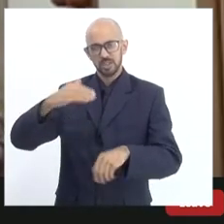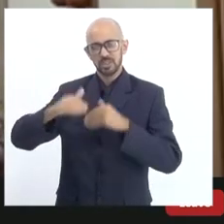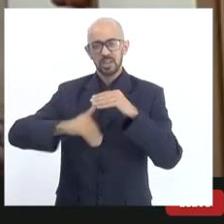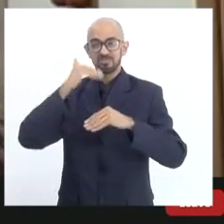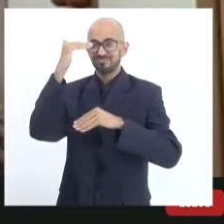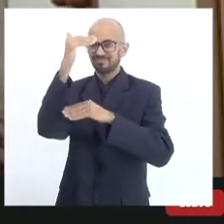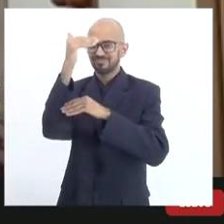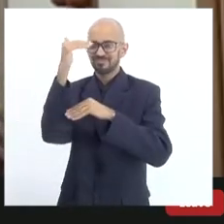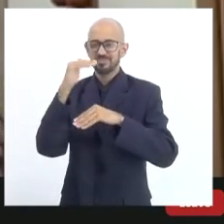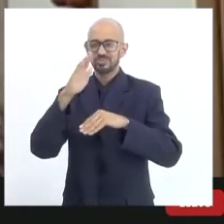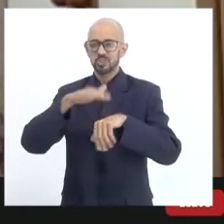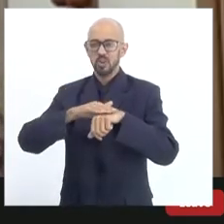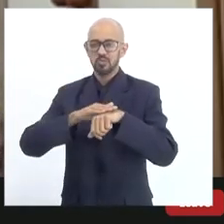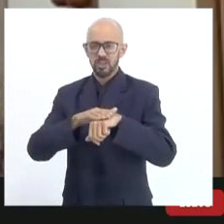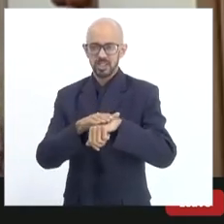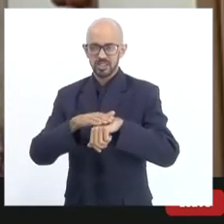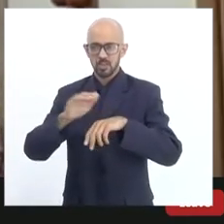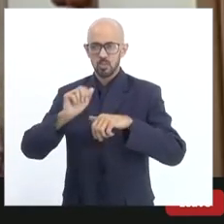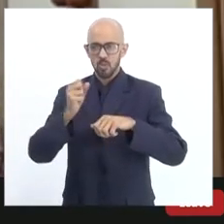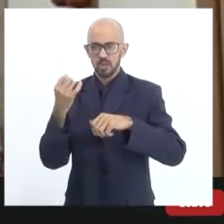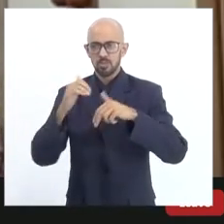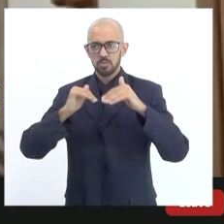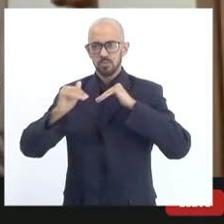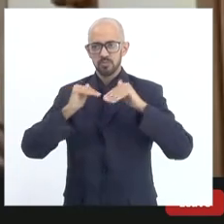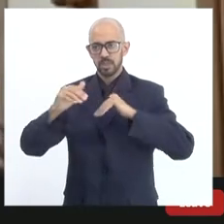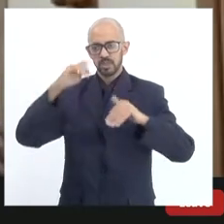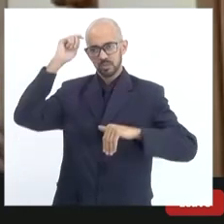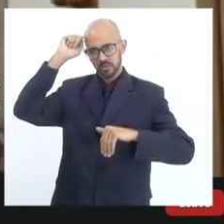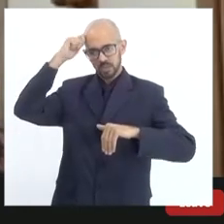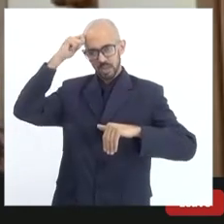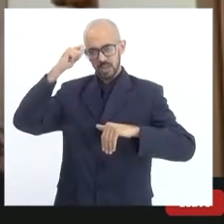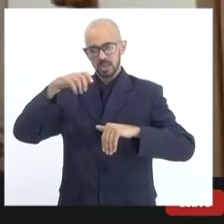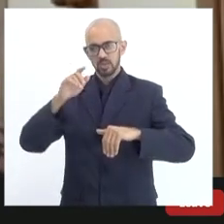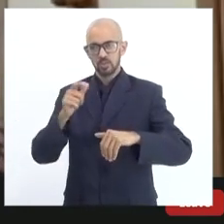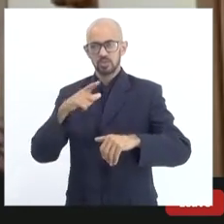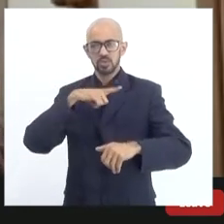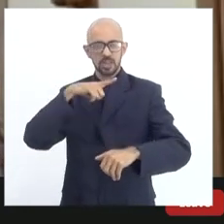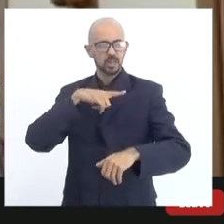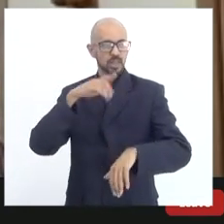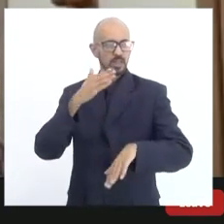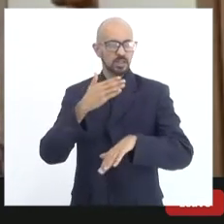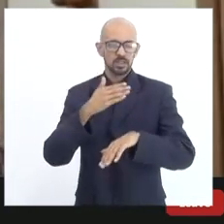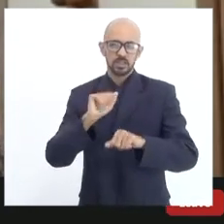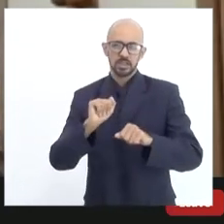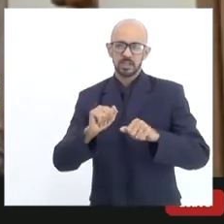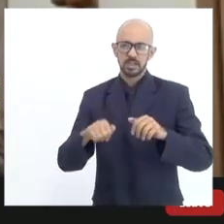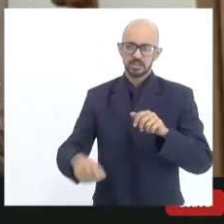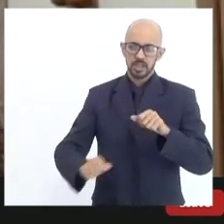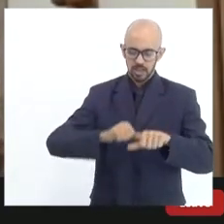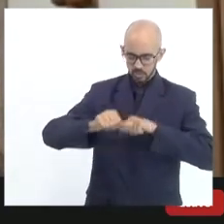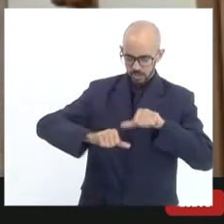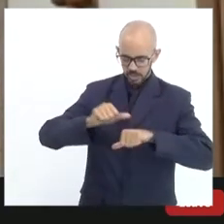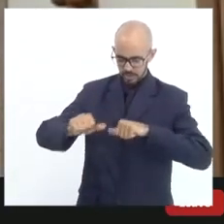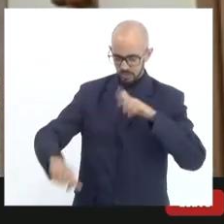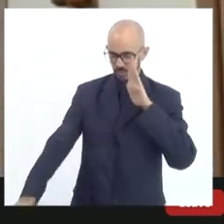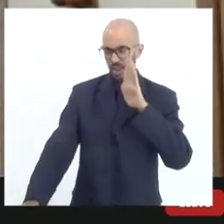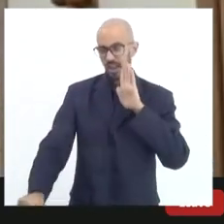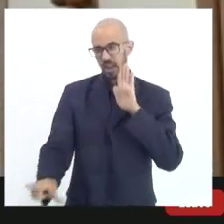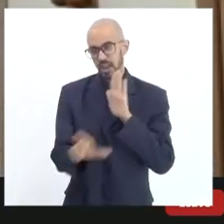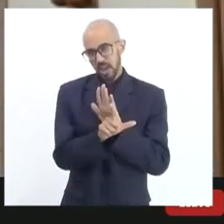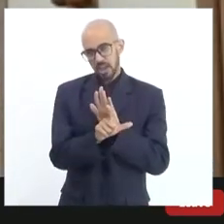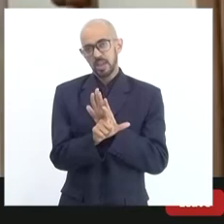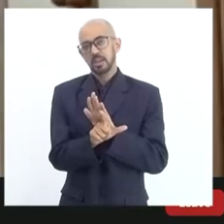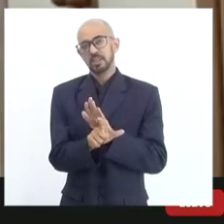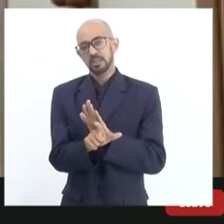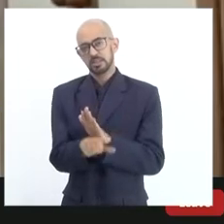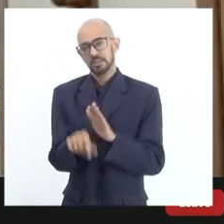né? Quando o movimento negro lutou tanto para a implementação dessa lei, para a alteração da Lei de Diretrizes e Bases da